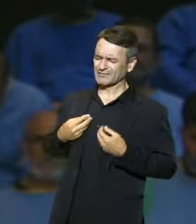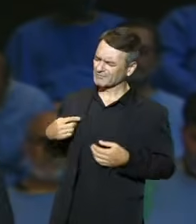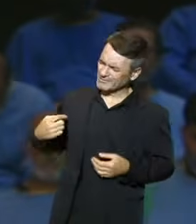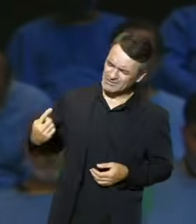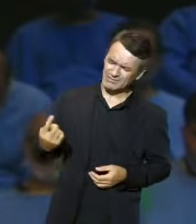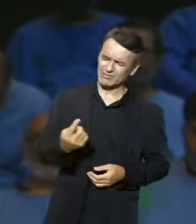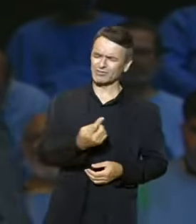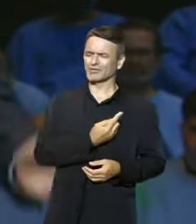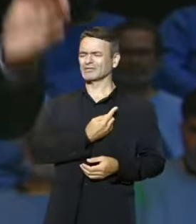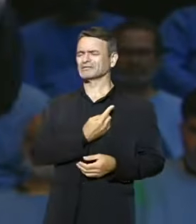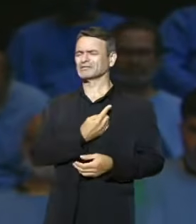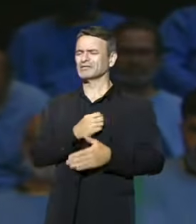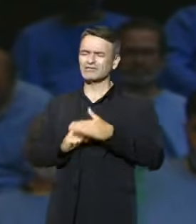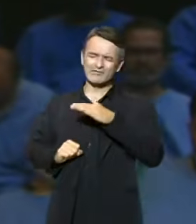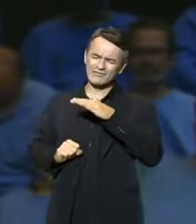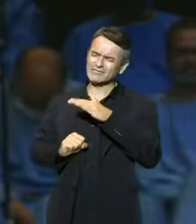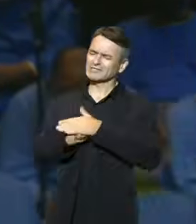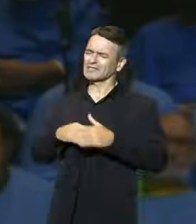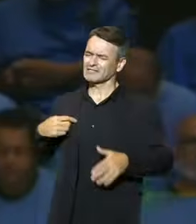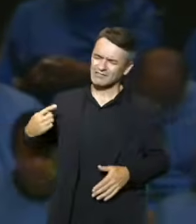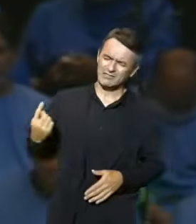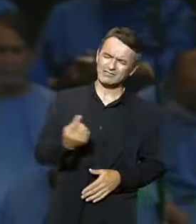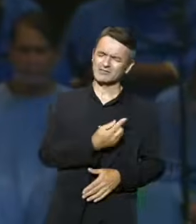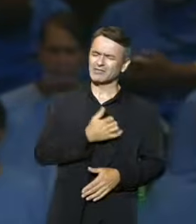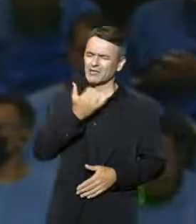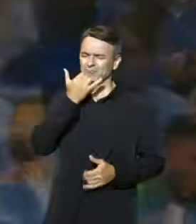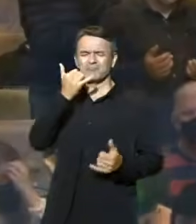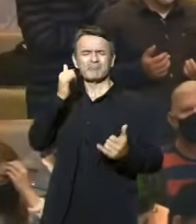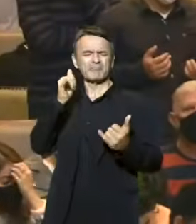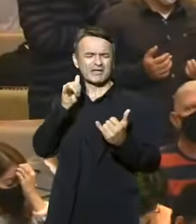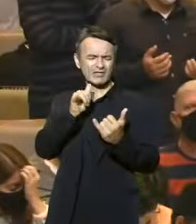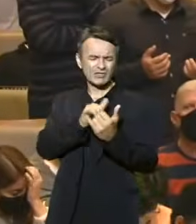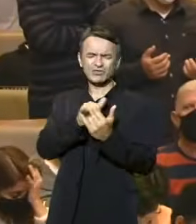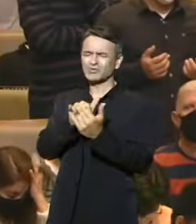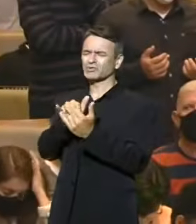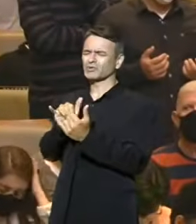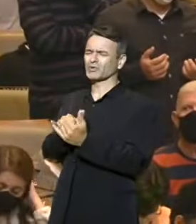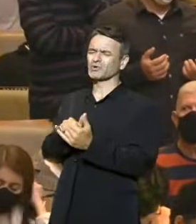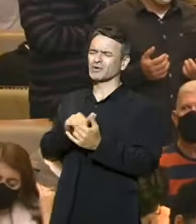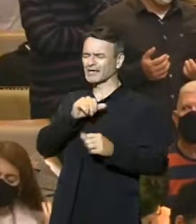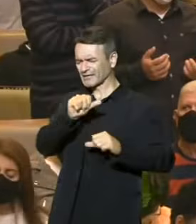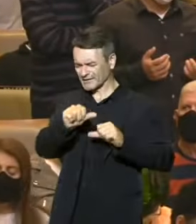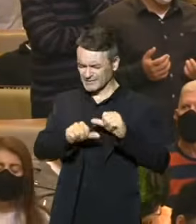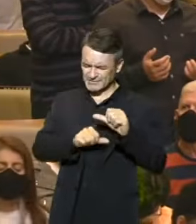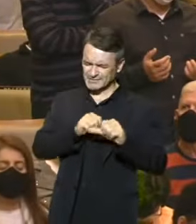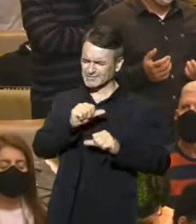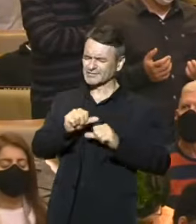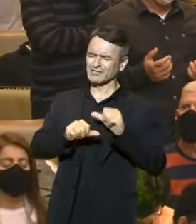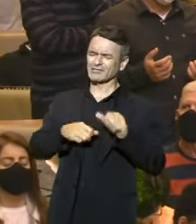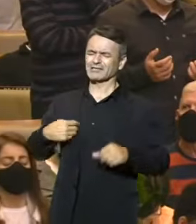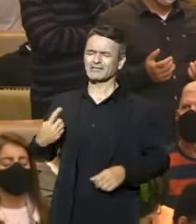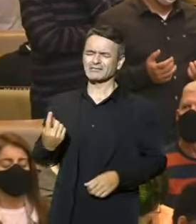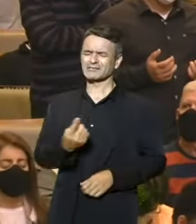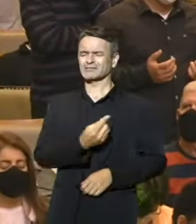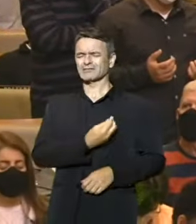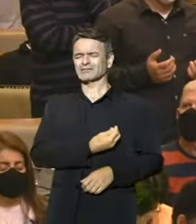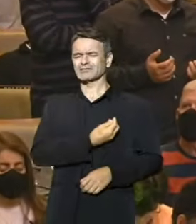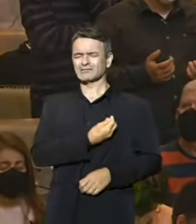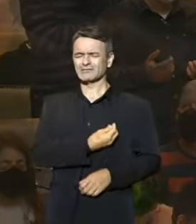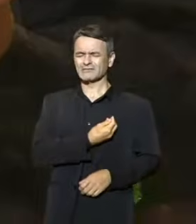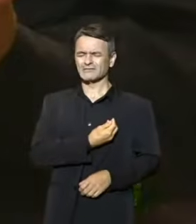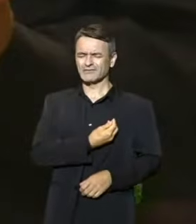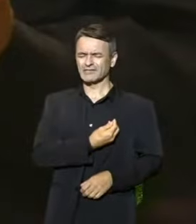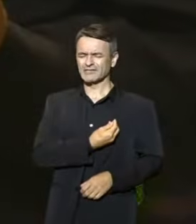vida em abundância, aquele que perdoa o pecado, aquele que renova e restaura a nossa alma, aquele